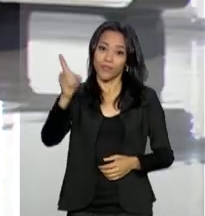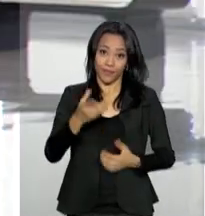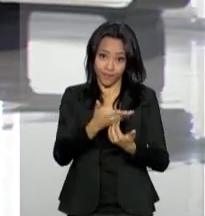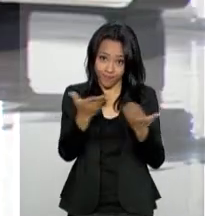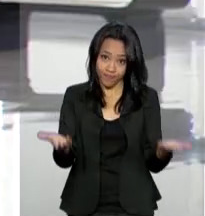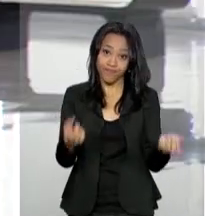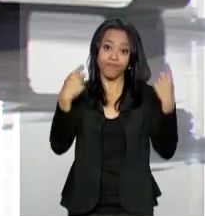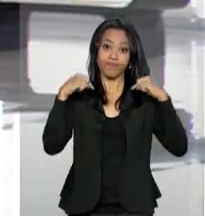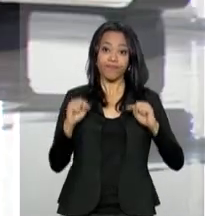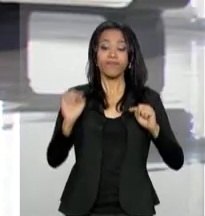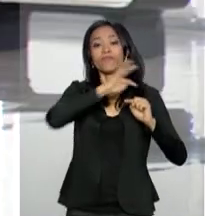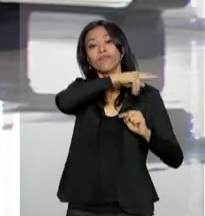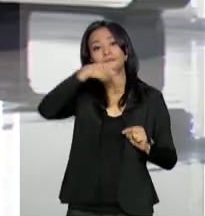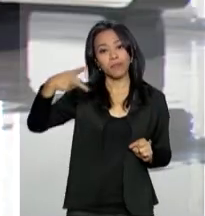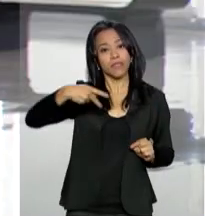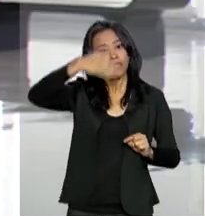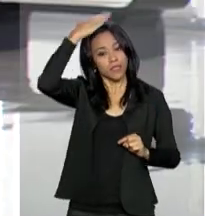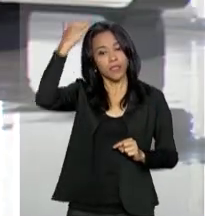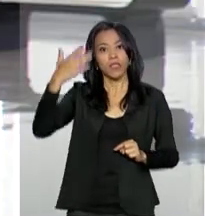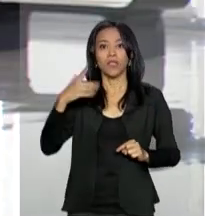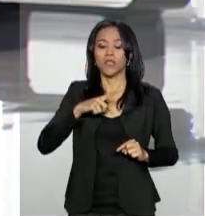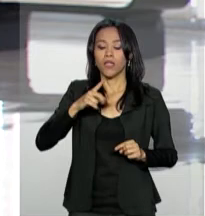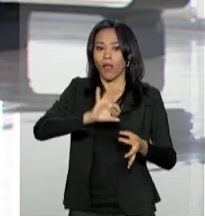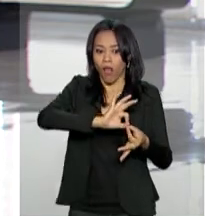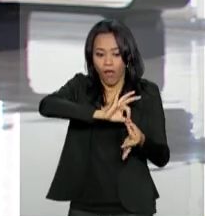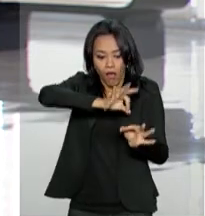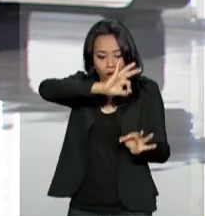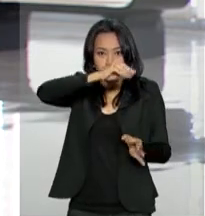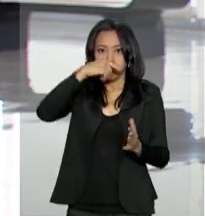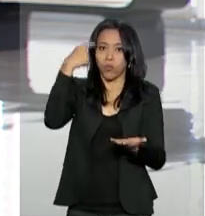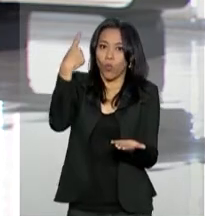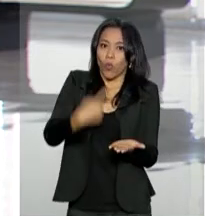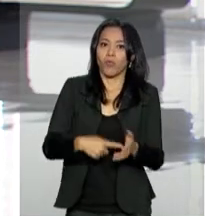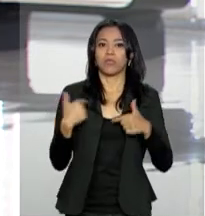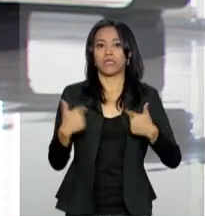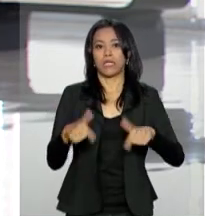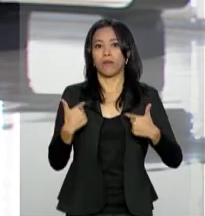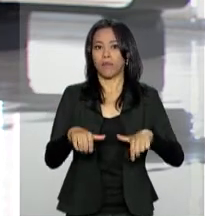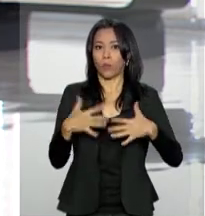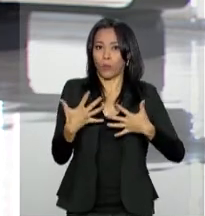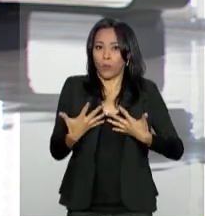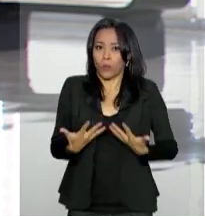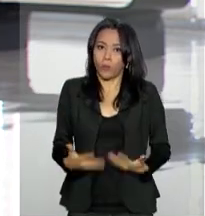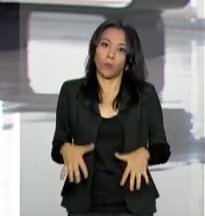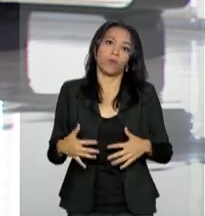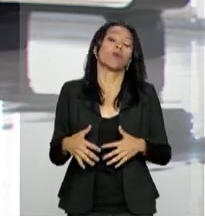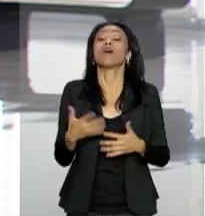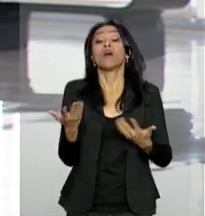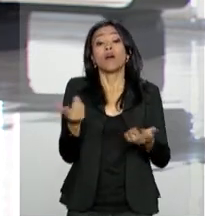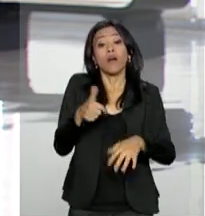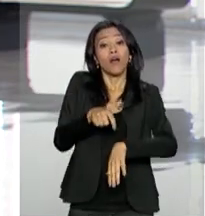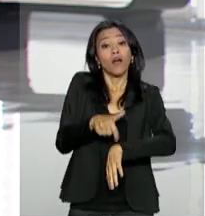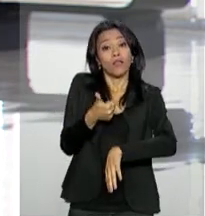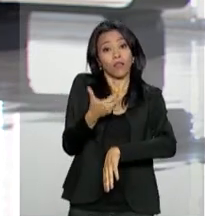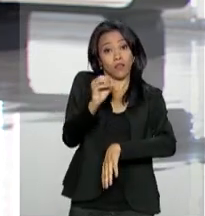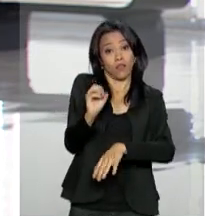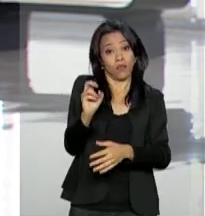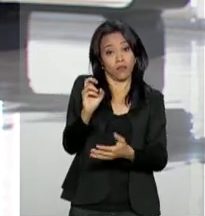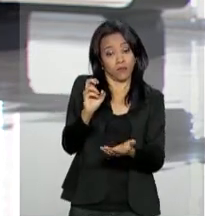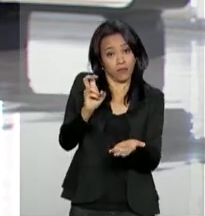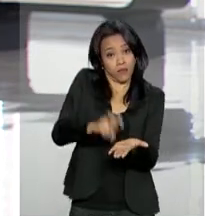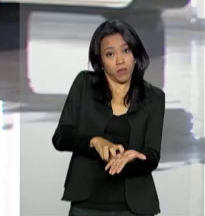presidente michel temer cumpriu uma extensa agenda nesta segunda feira agora às 10 horas da manhã ele participa da cerimônia